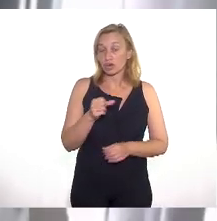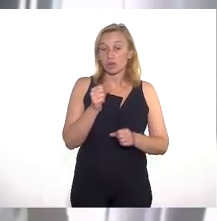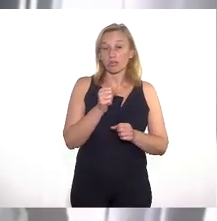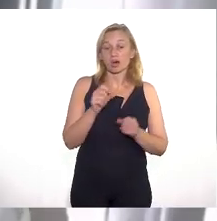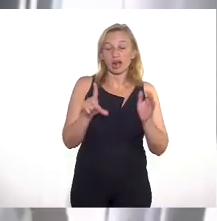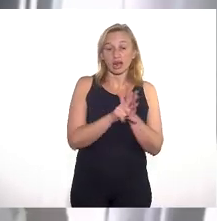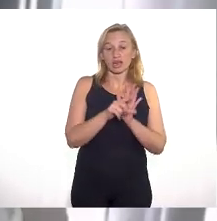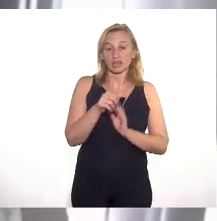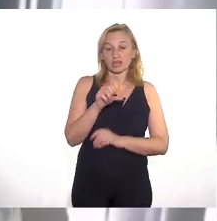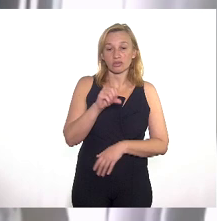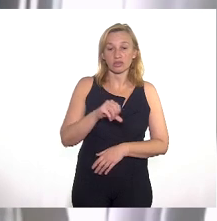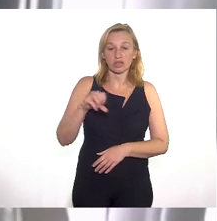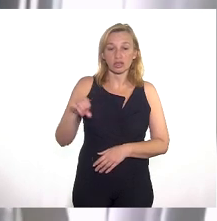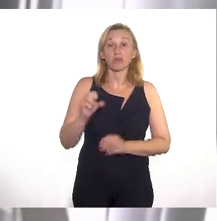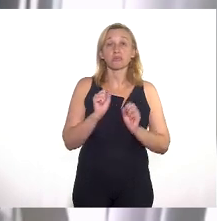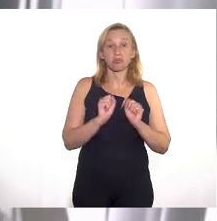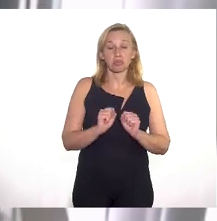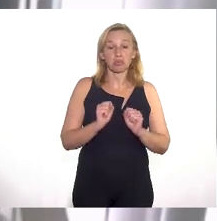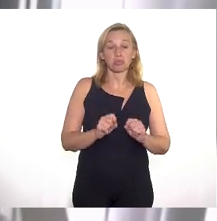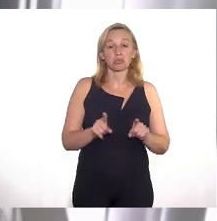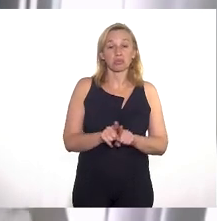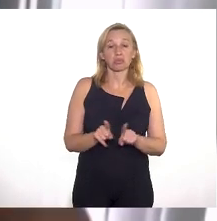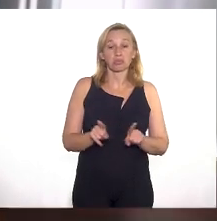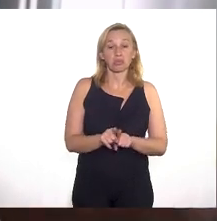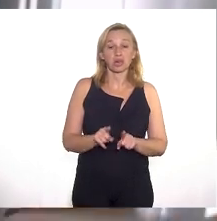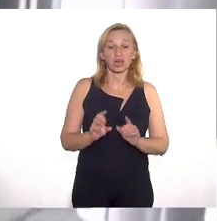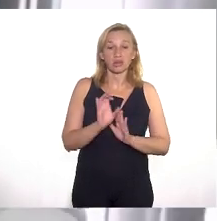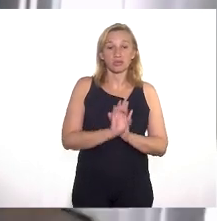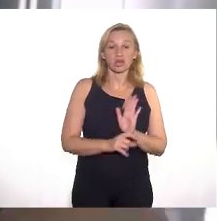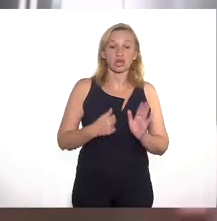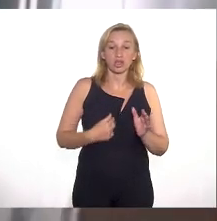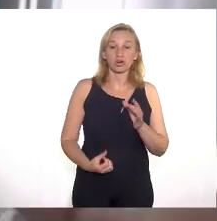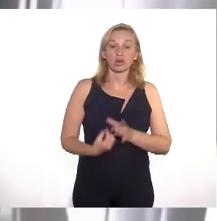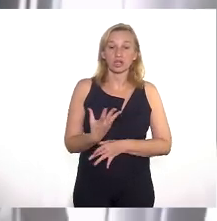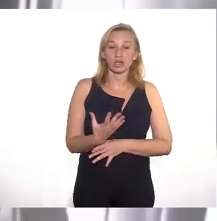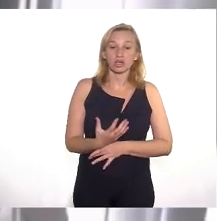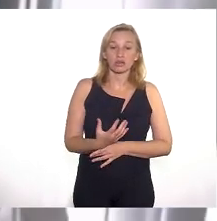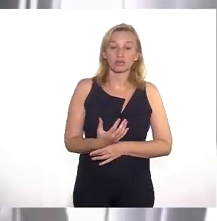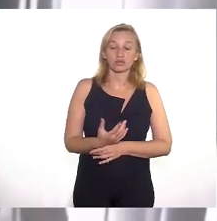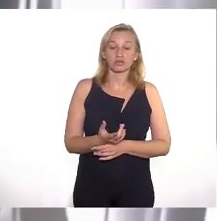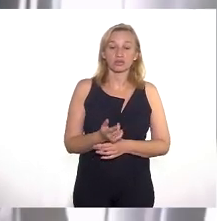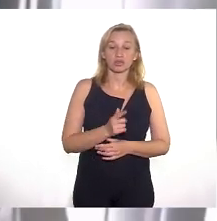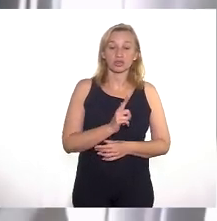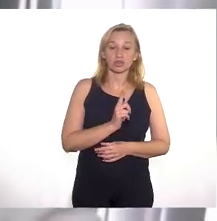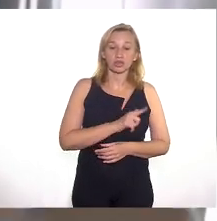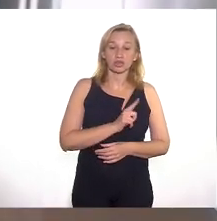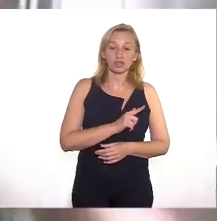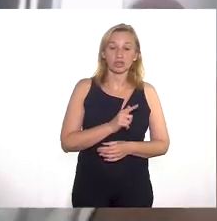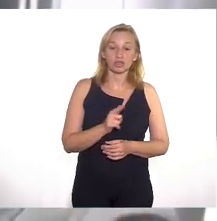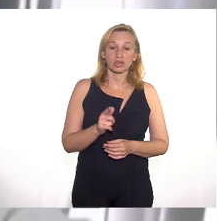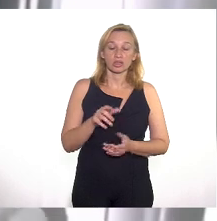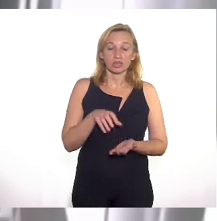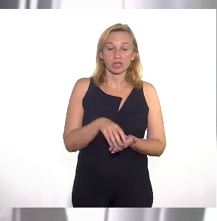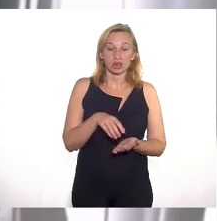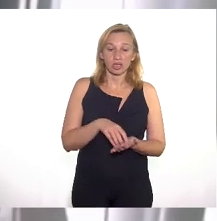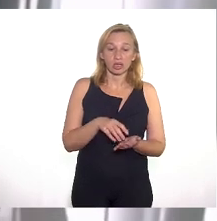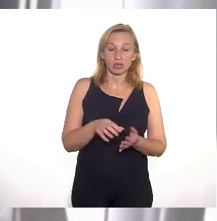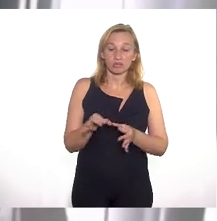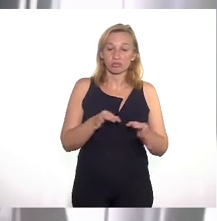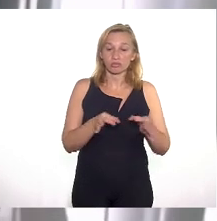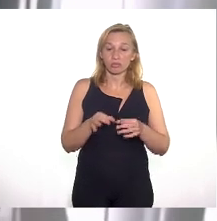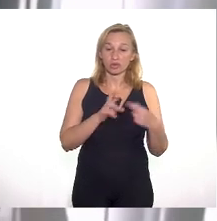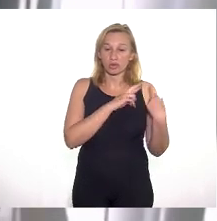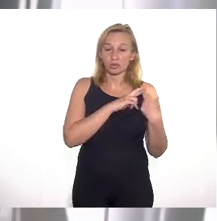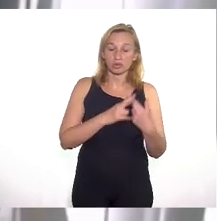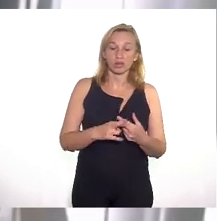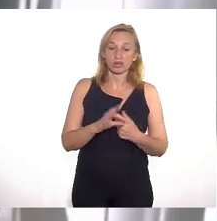como também a gente pode, uma das emendas que eu fiz, no processo de gerenciamento da rede, além dos órgãos ambientais competentes, como